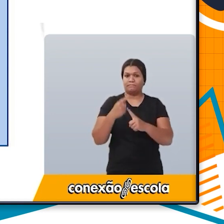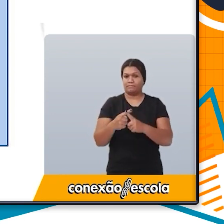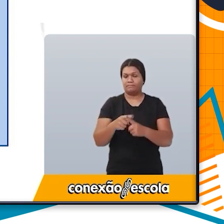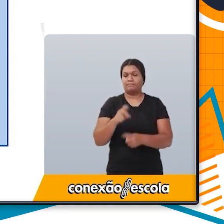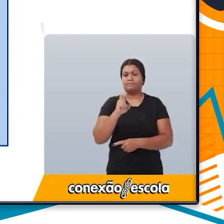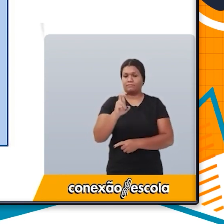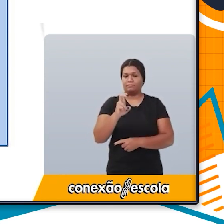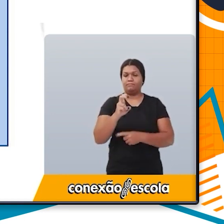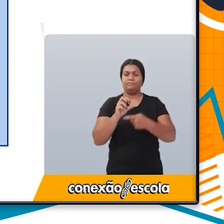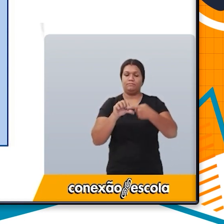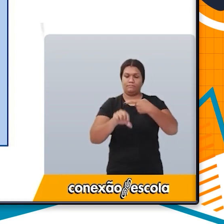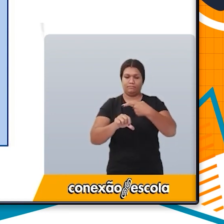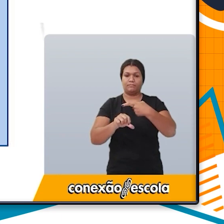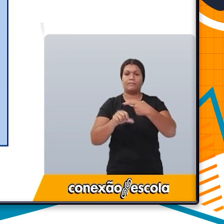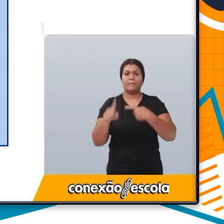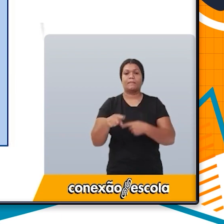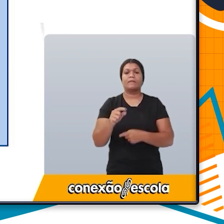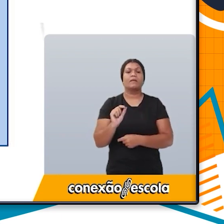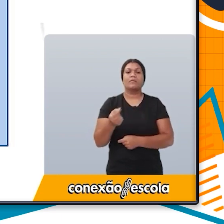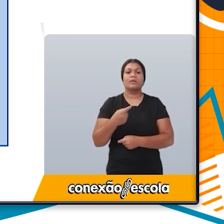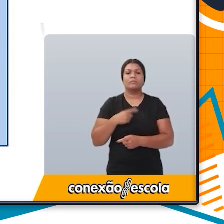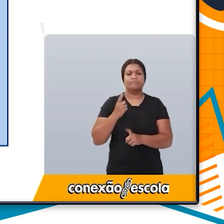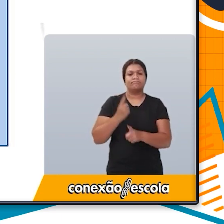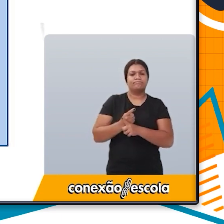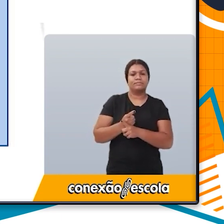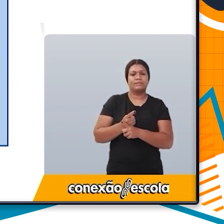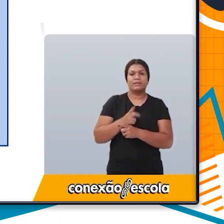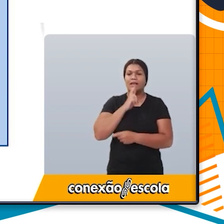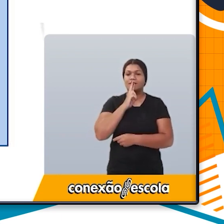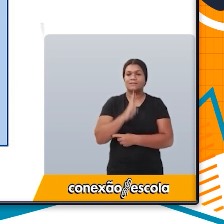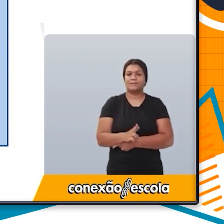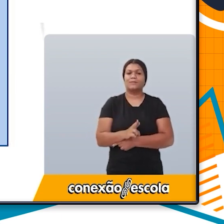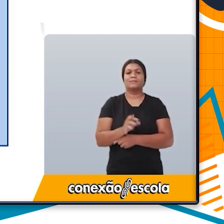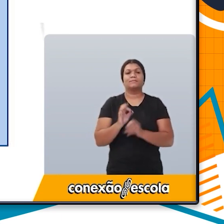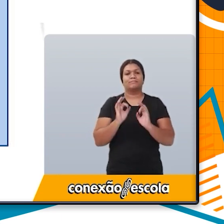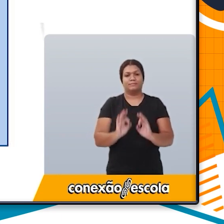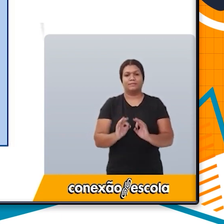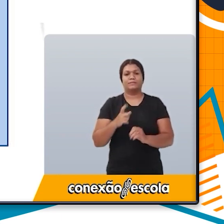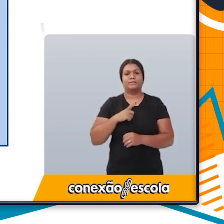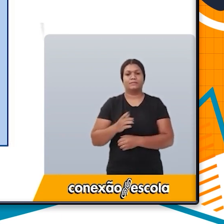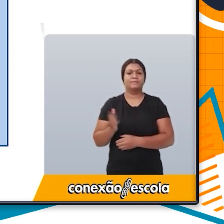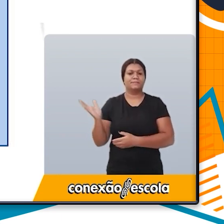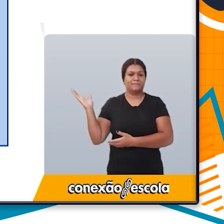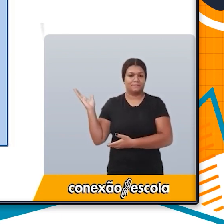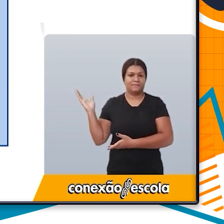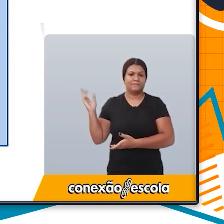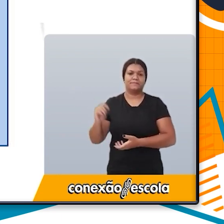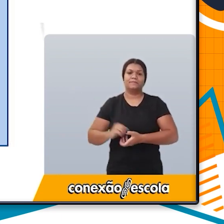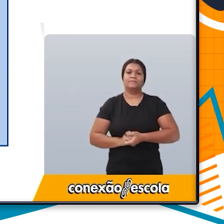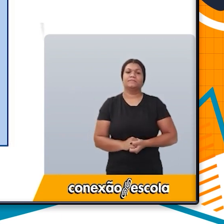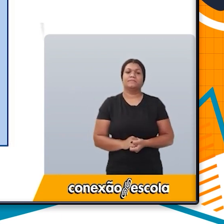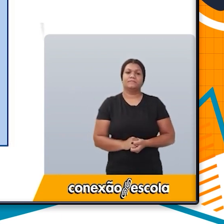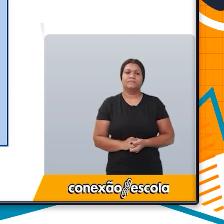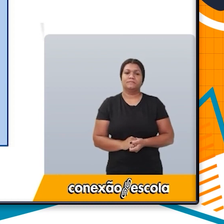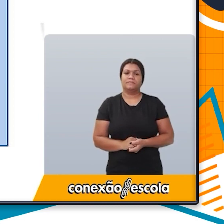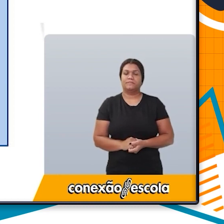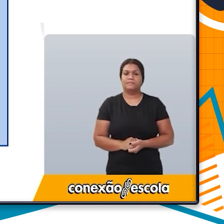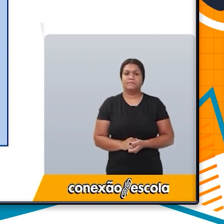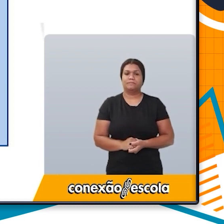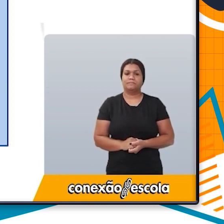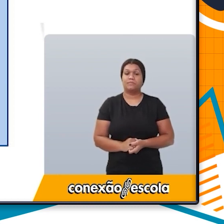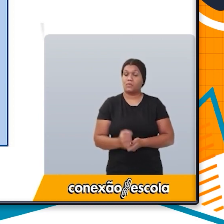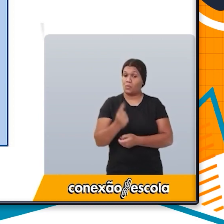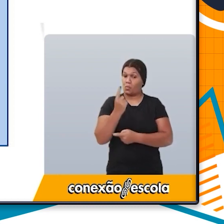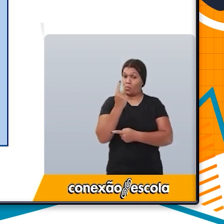mais 5 nonos, que foi o valor que eu encontrei que gerou essa dízima periódica.